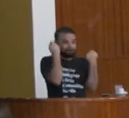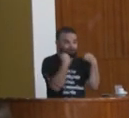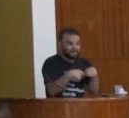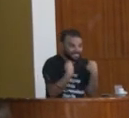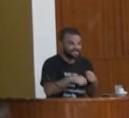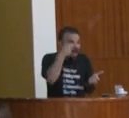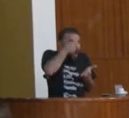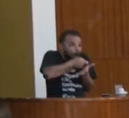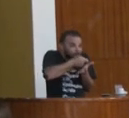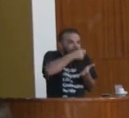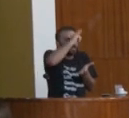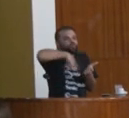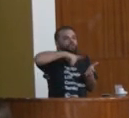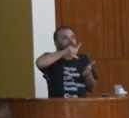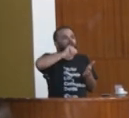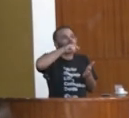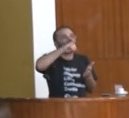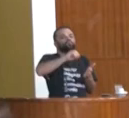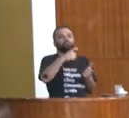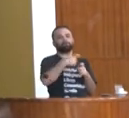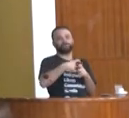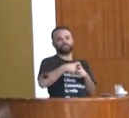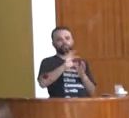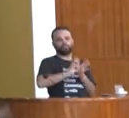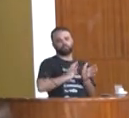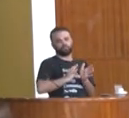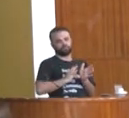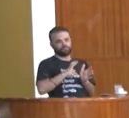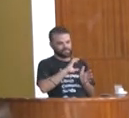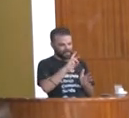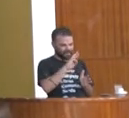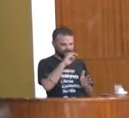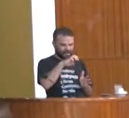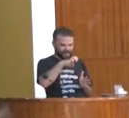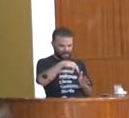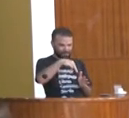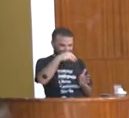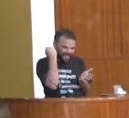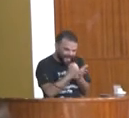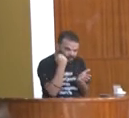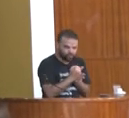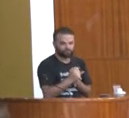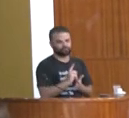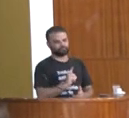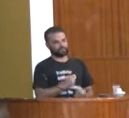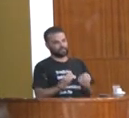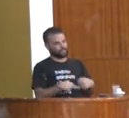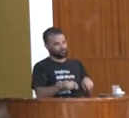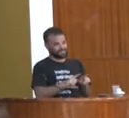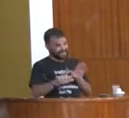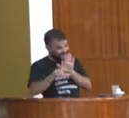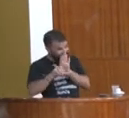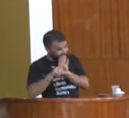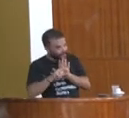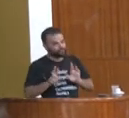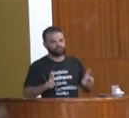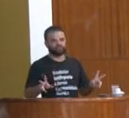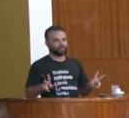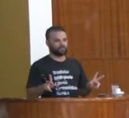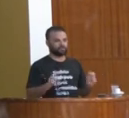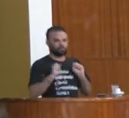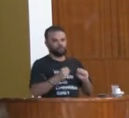laudo assinado por um profissional que tenha CRM, e não é assim que a lei determina.